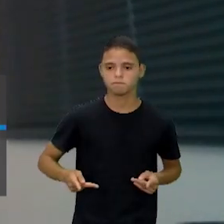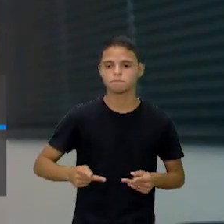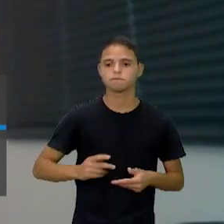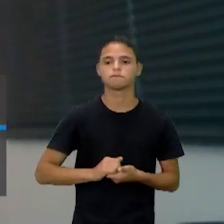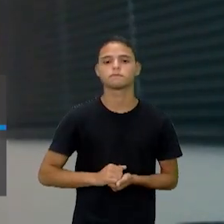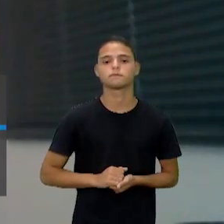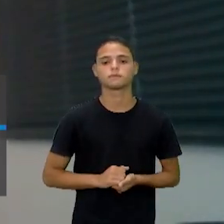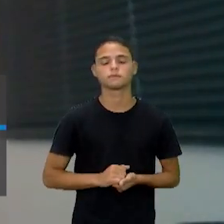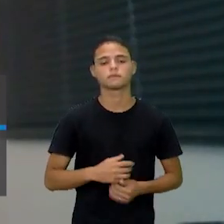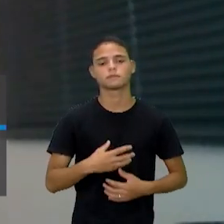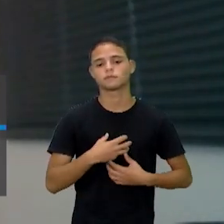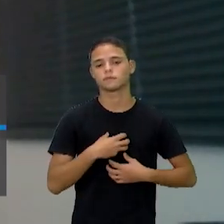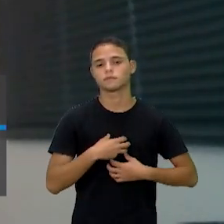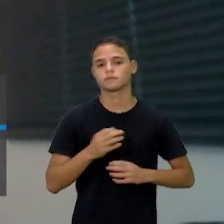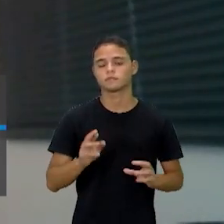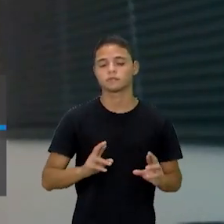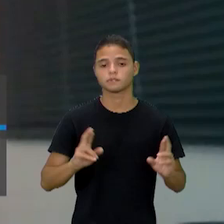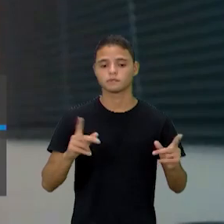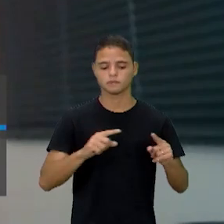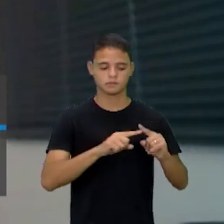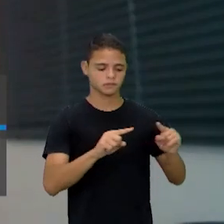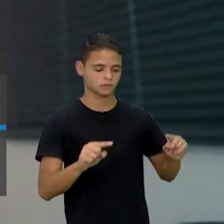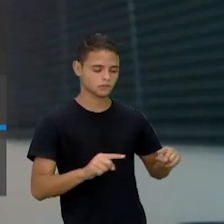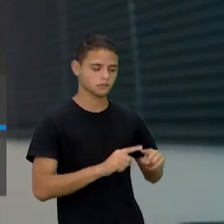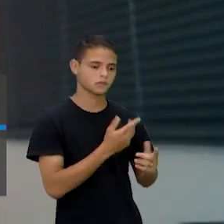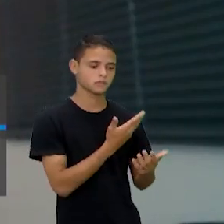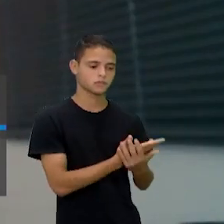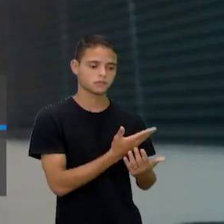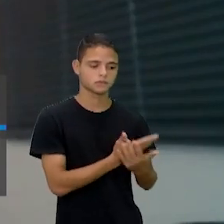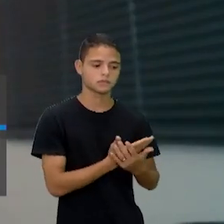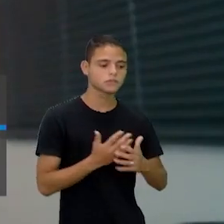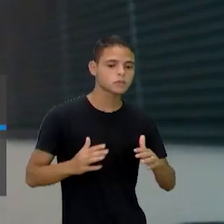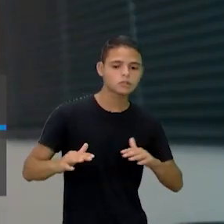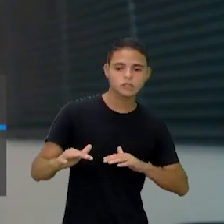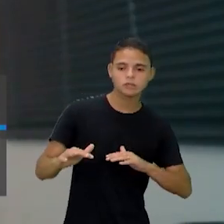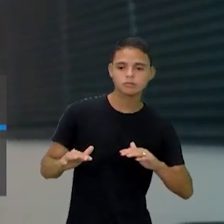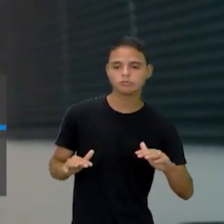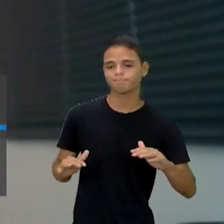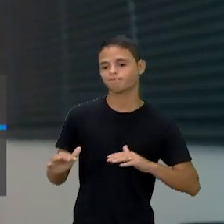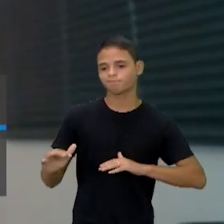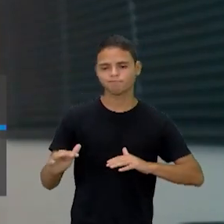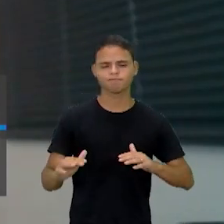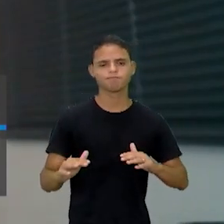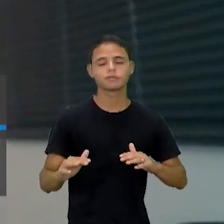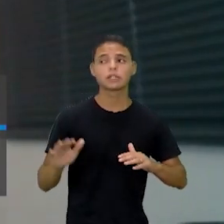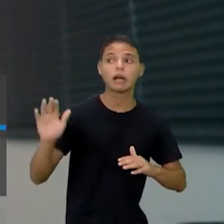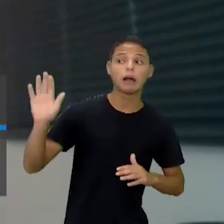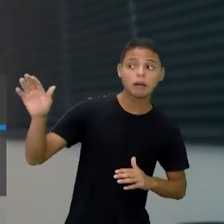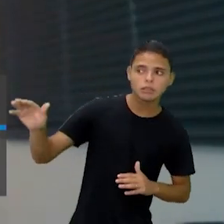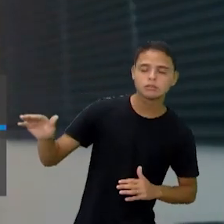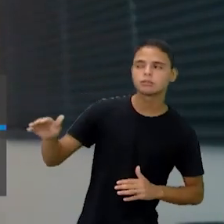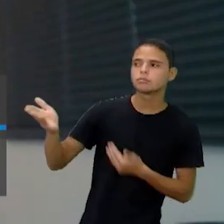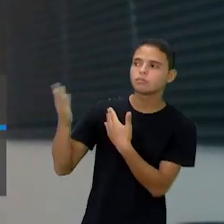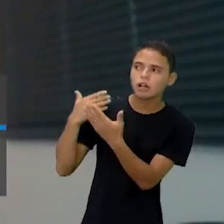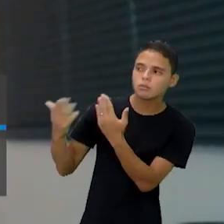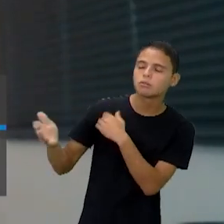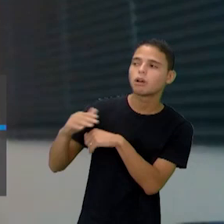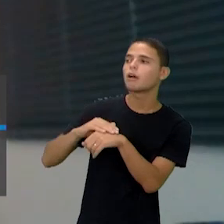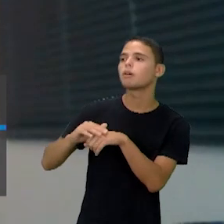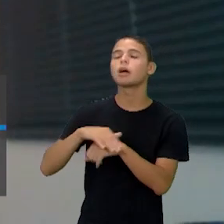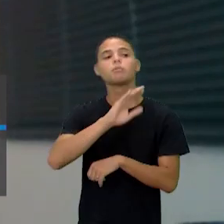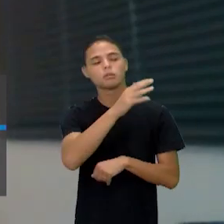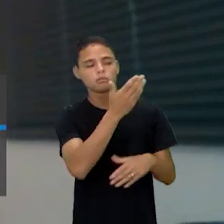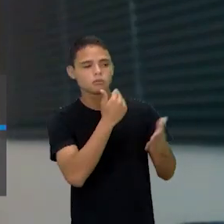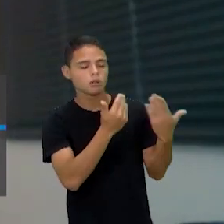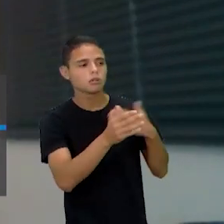de uma forma diferente em sala de aula, se movimentando, levantando toda hora, cutucando um amigo, conversando.